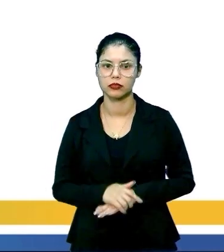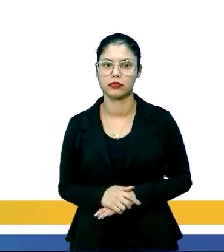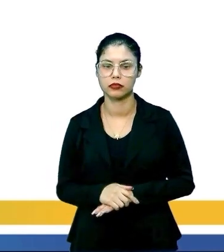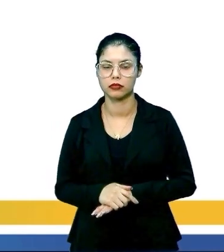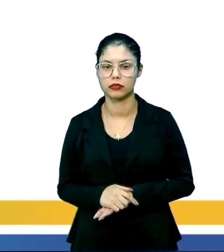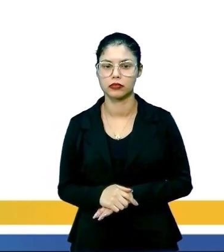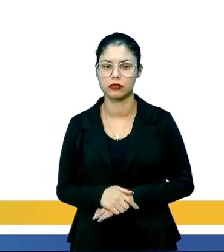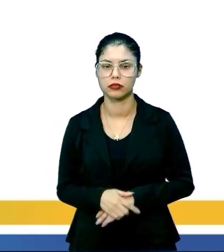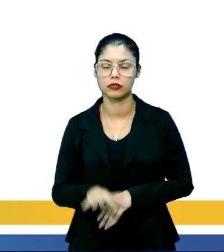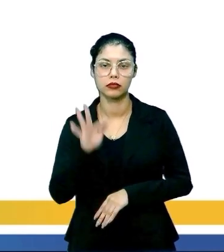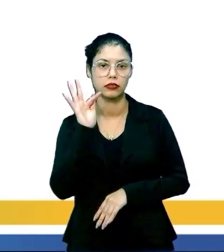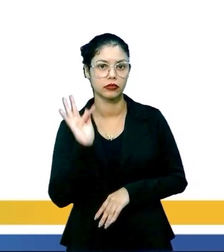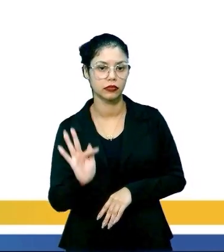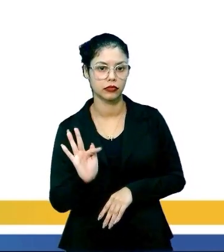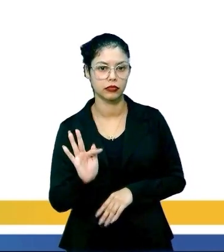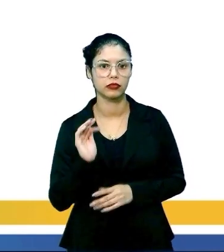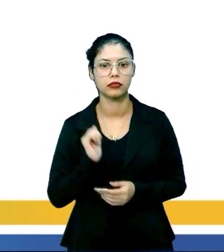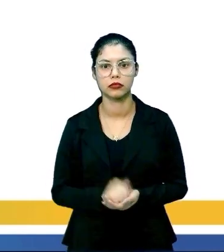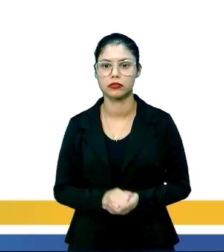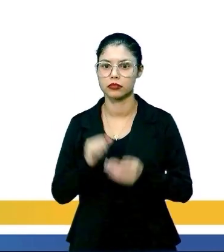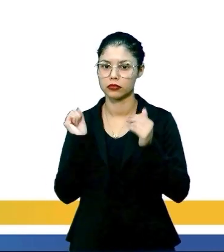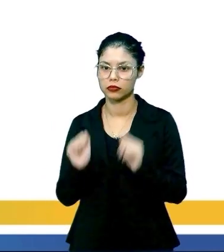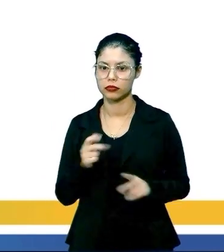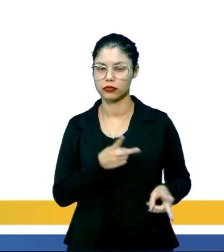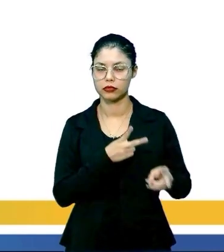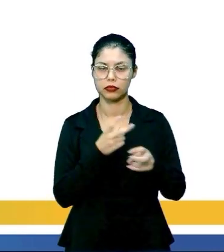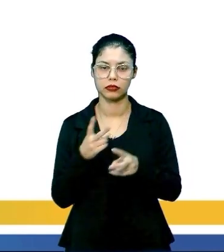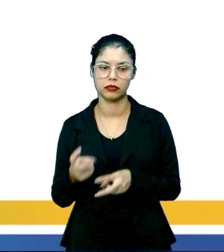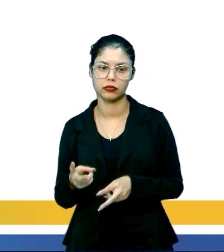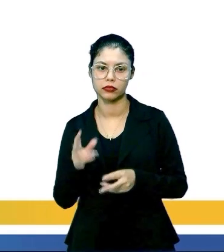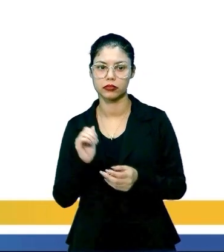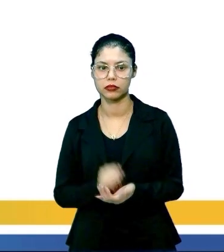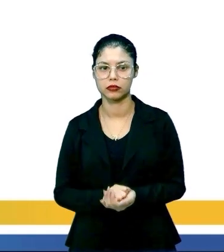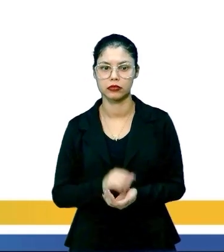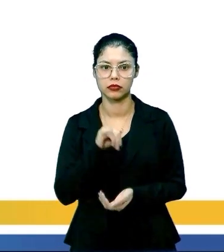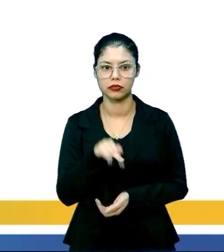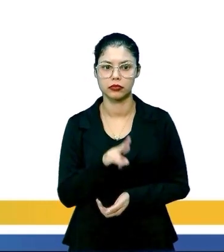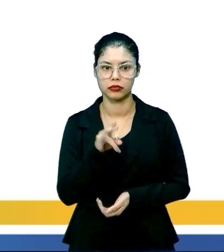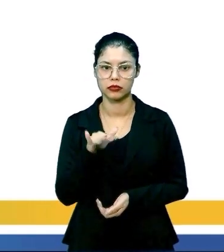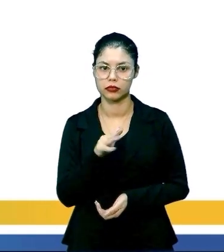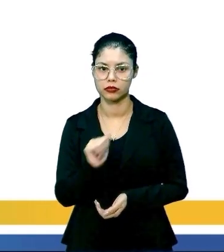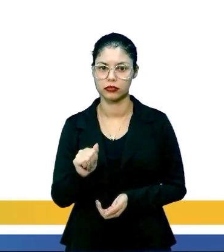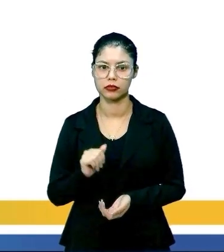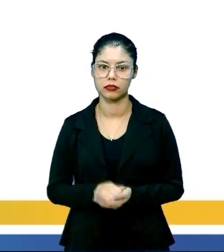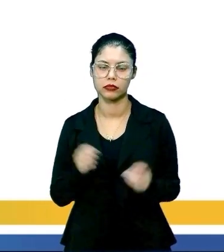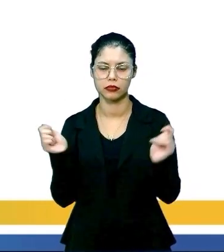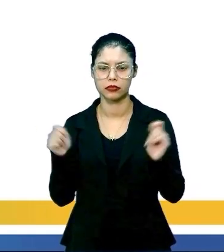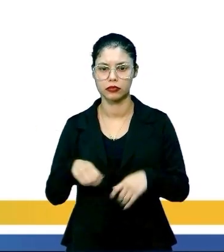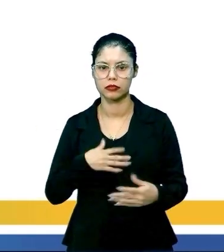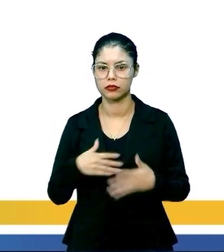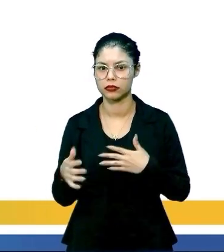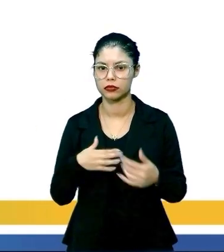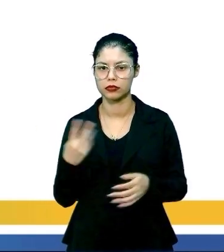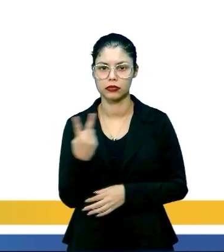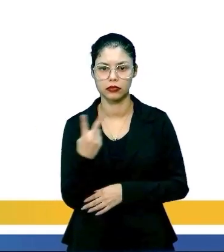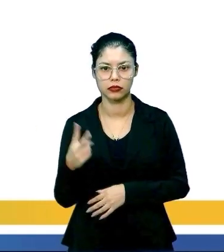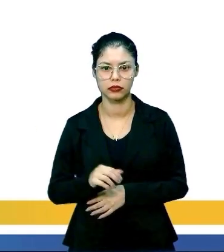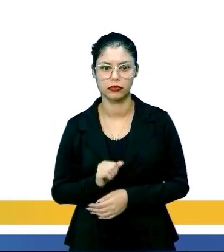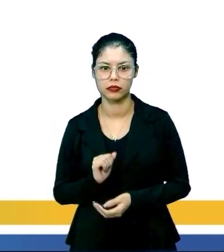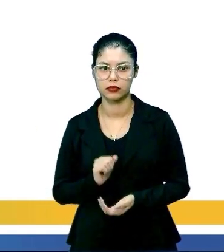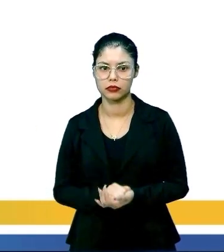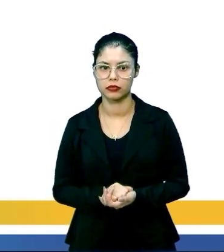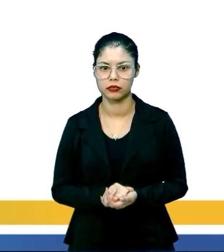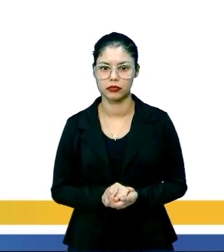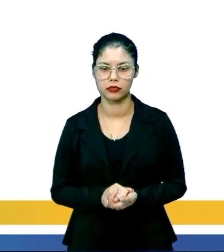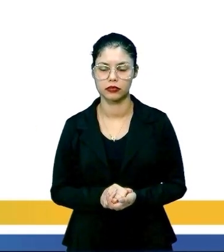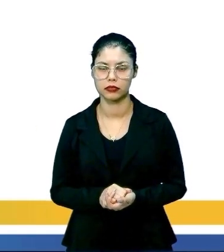resultados distintos. A função f, como podemos observar, é uma função injetora, pois